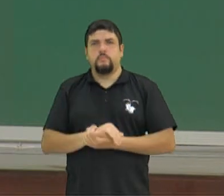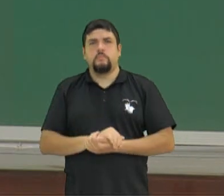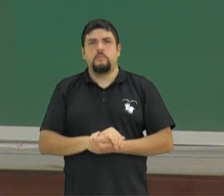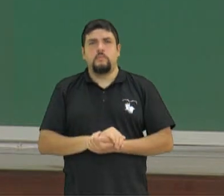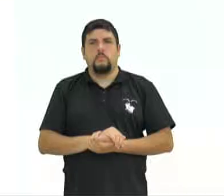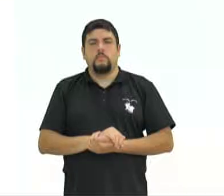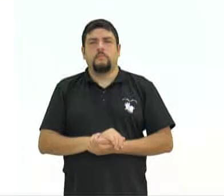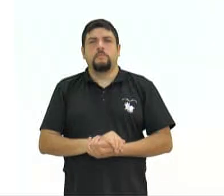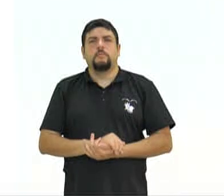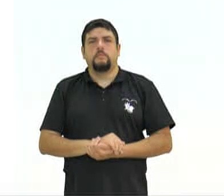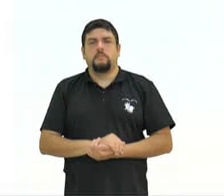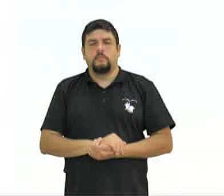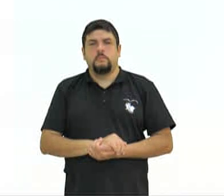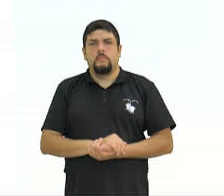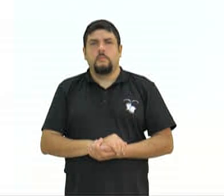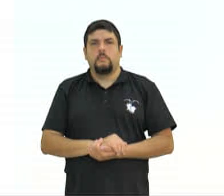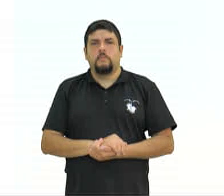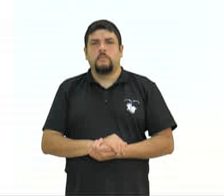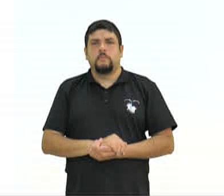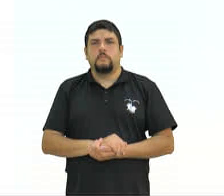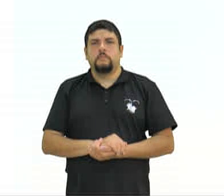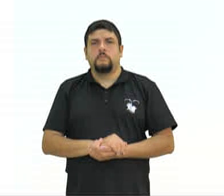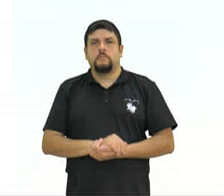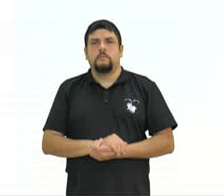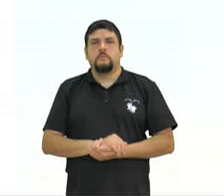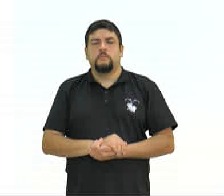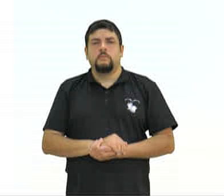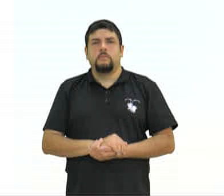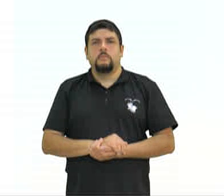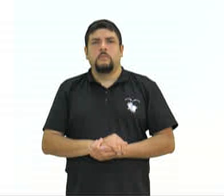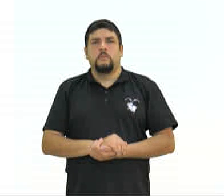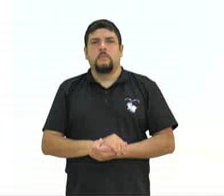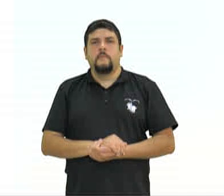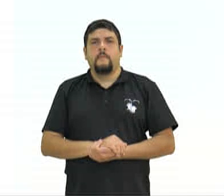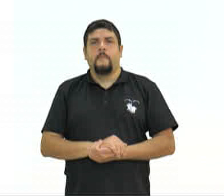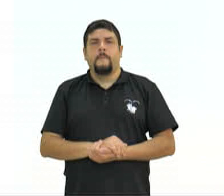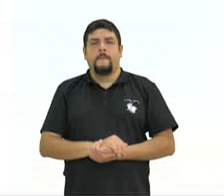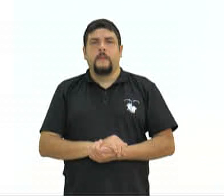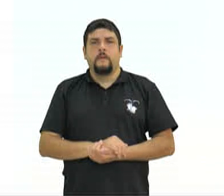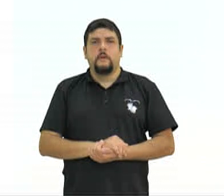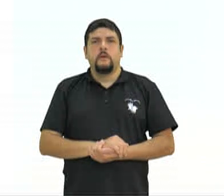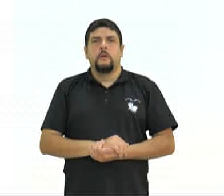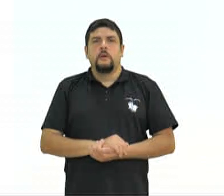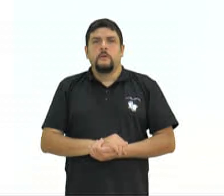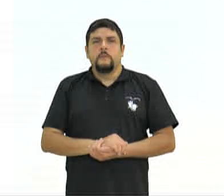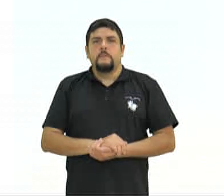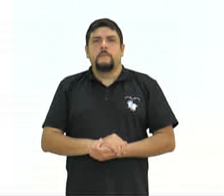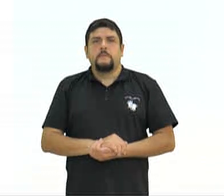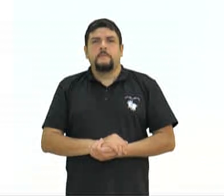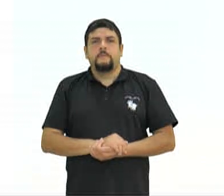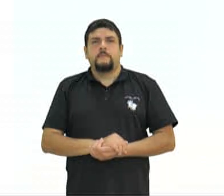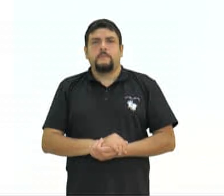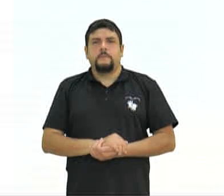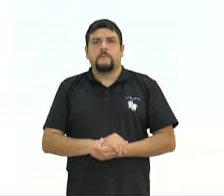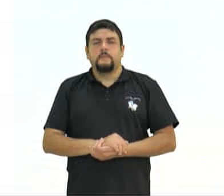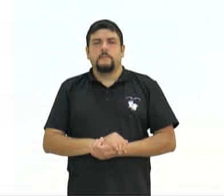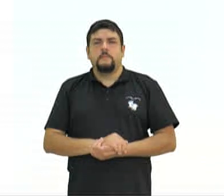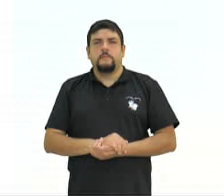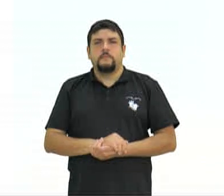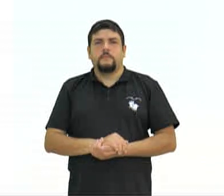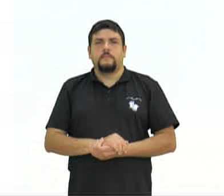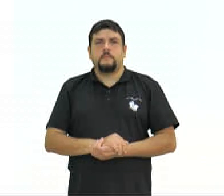una gran influencia en la prevención de muchas enfermedades, como la obesidad, la hipertensão e